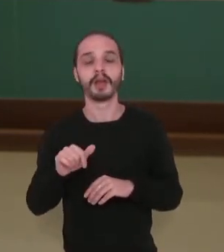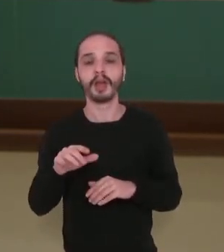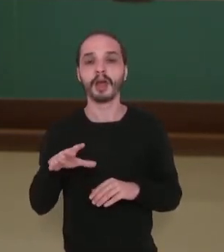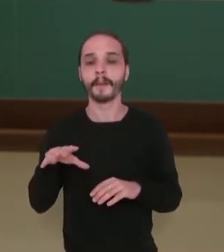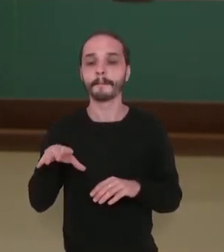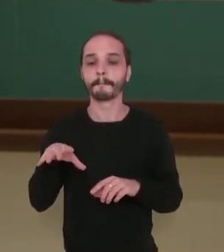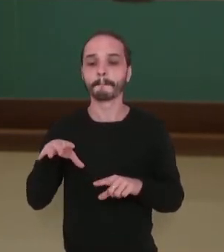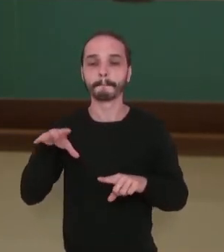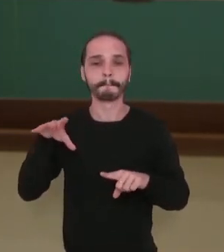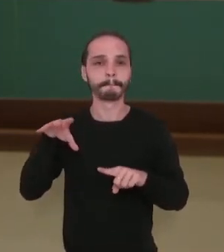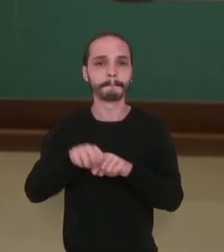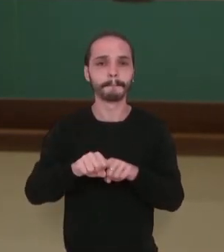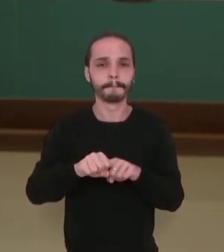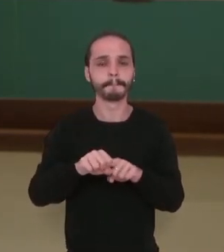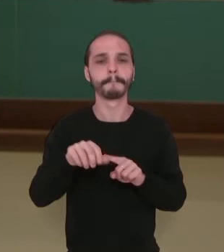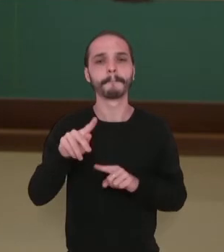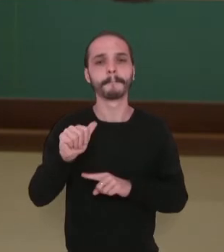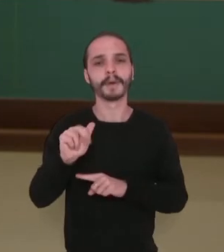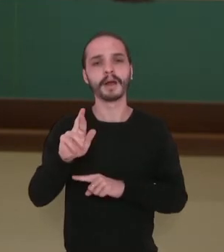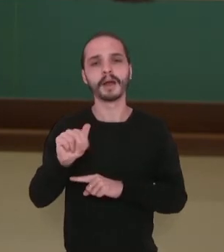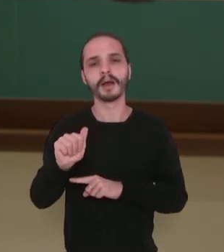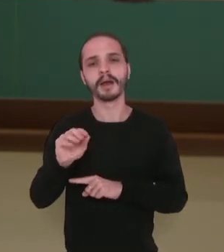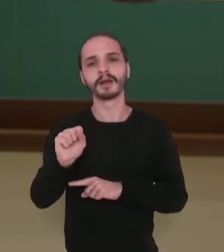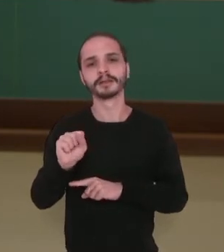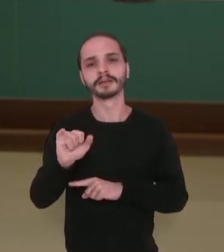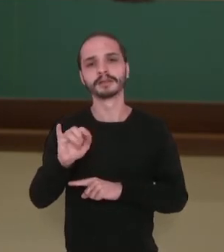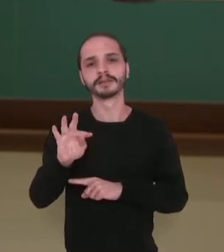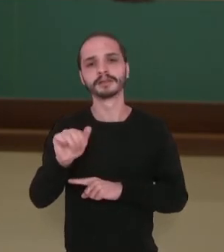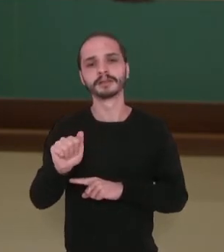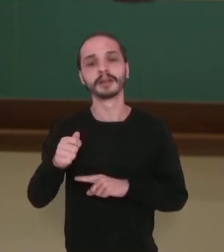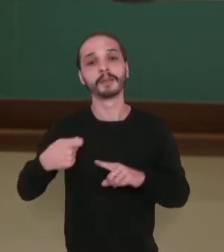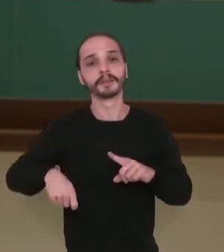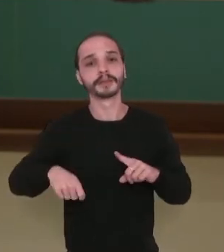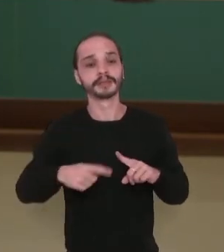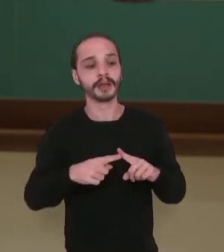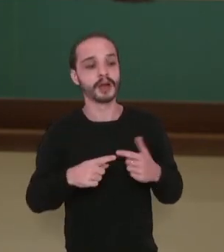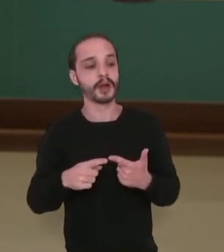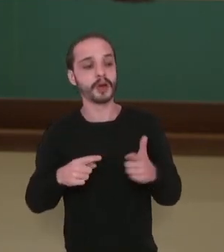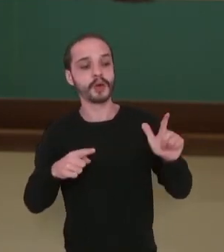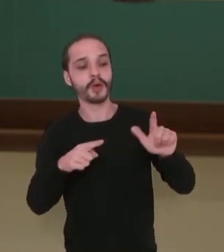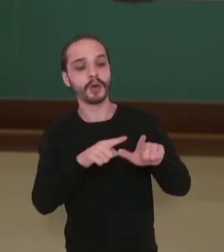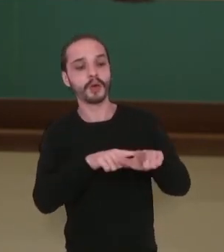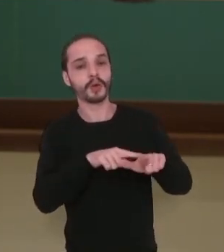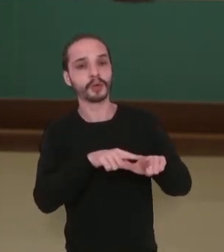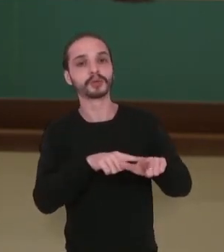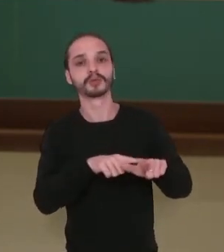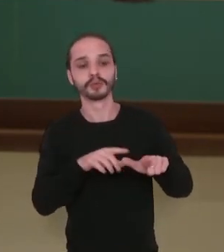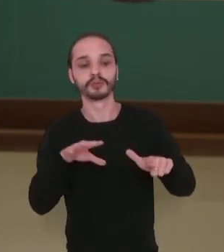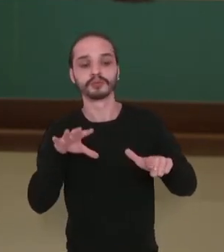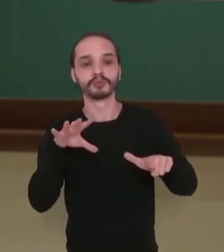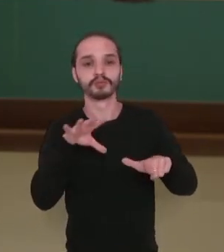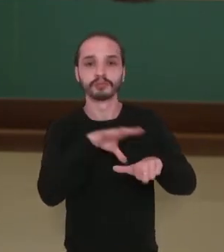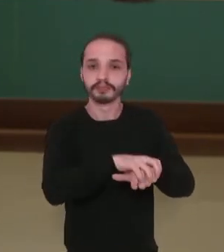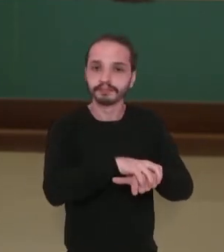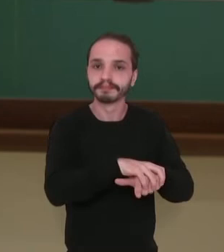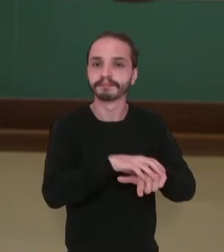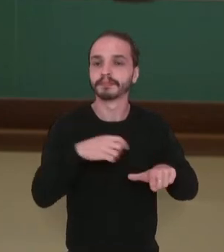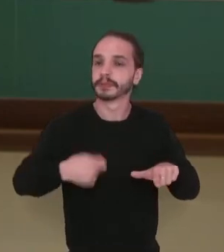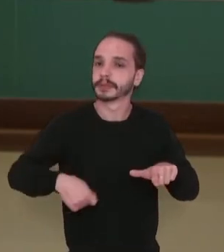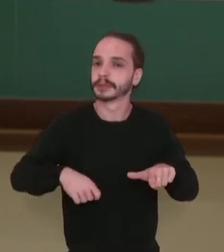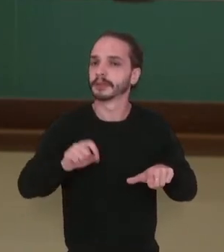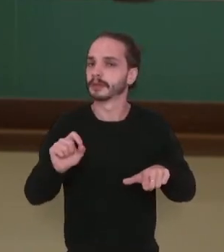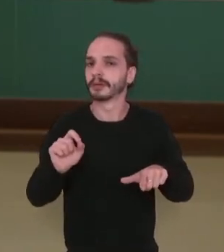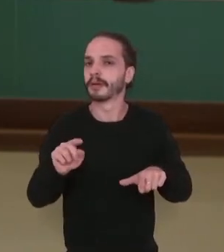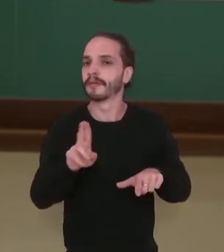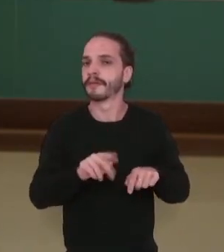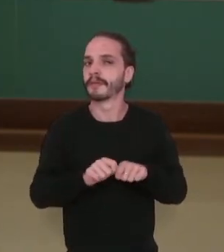ou seja, eles necessitam, né, do hospedeiro para sobreviver. E nessa necessidade do hospedeiro, o que